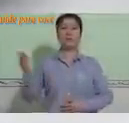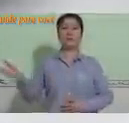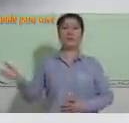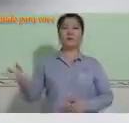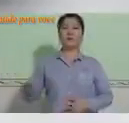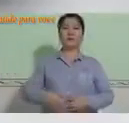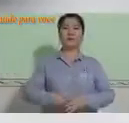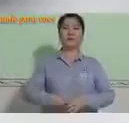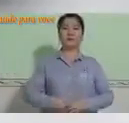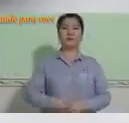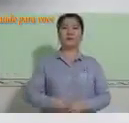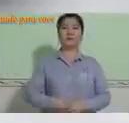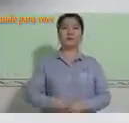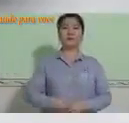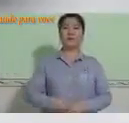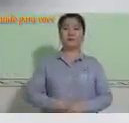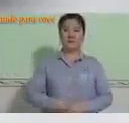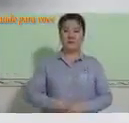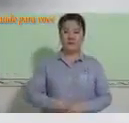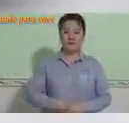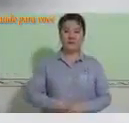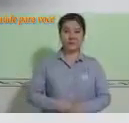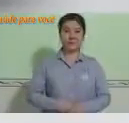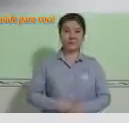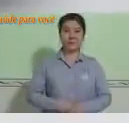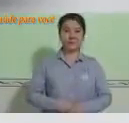dos dois lados da face.